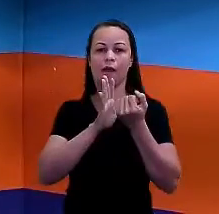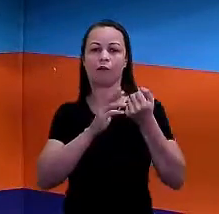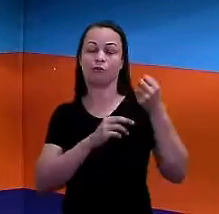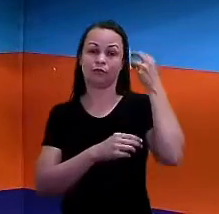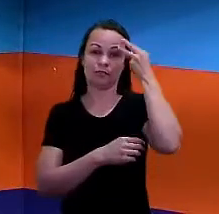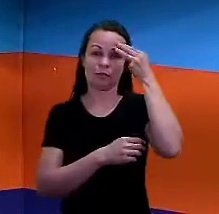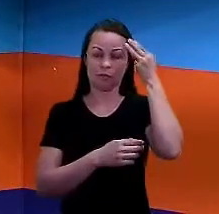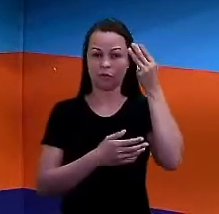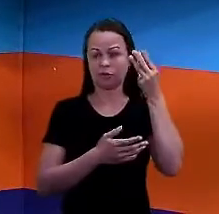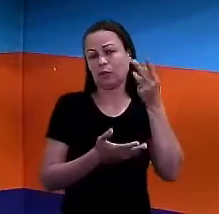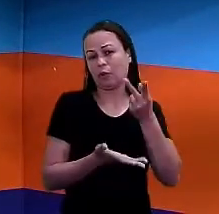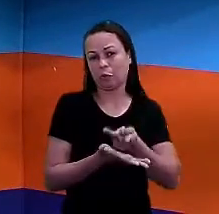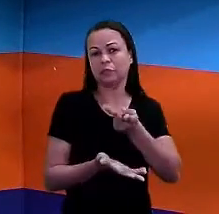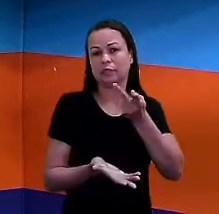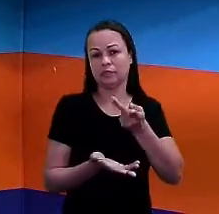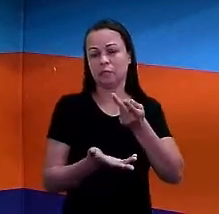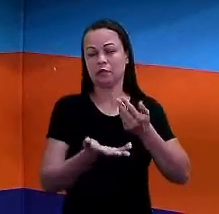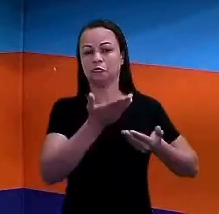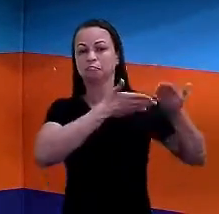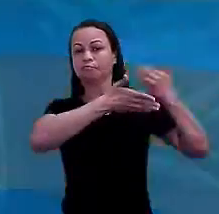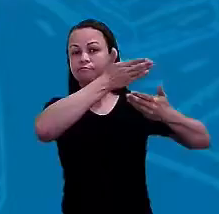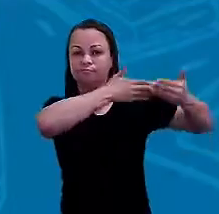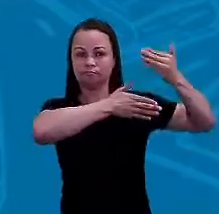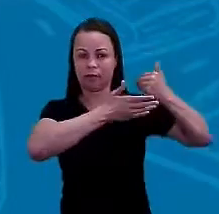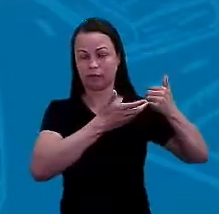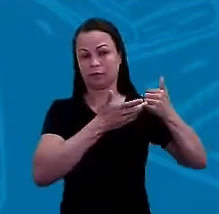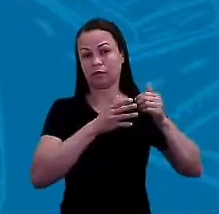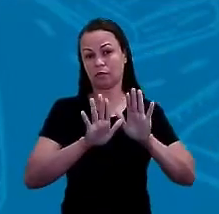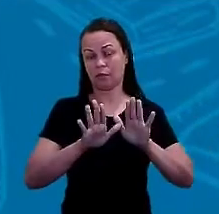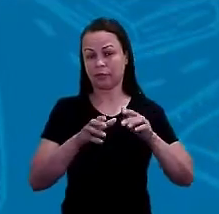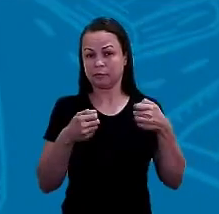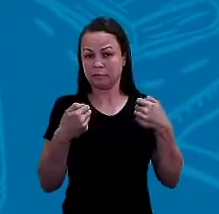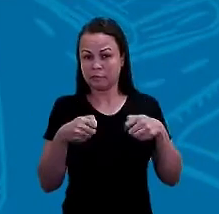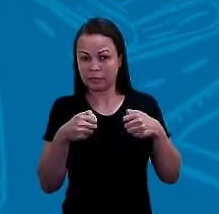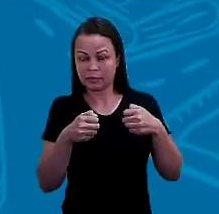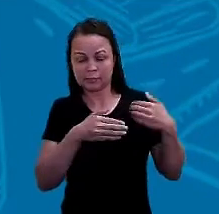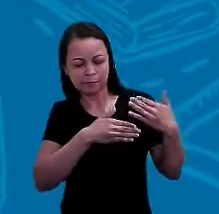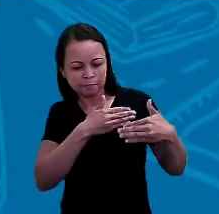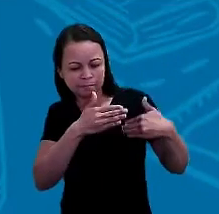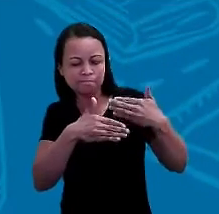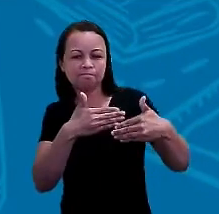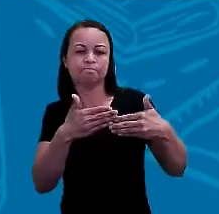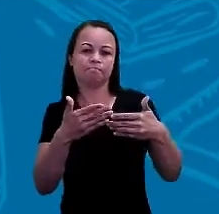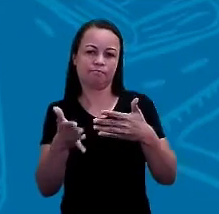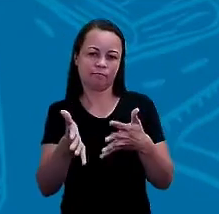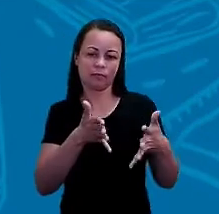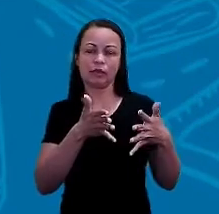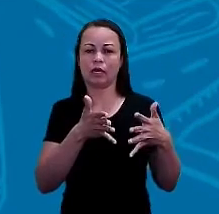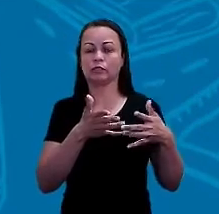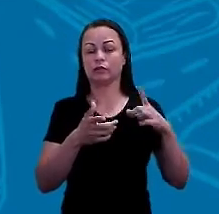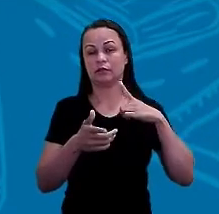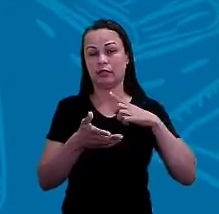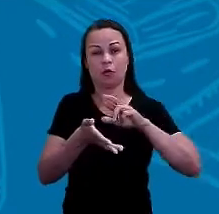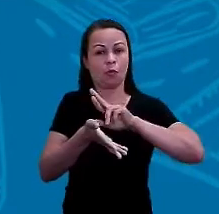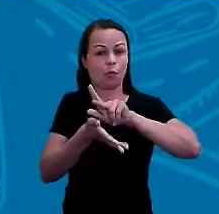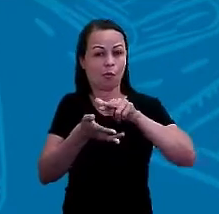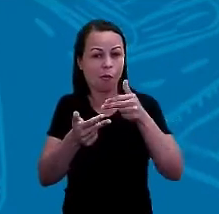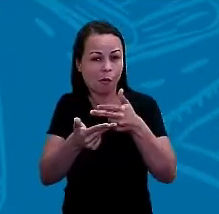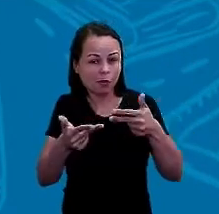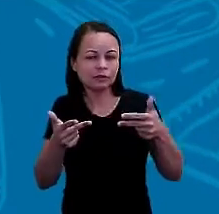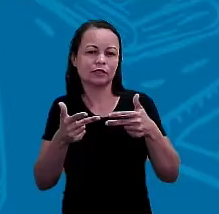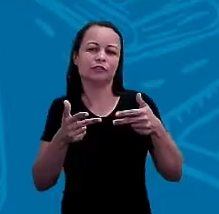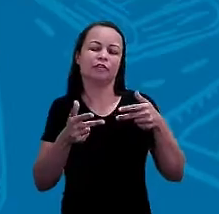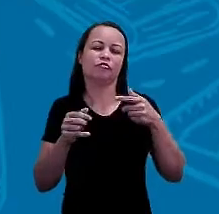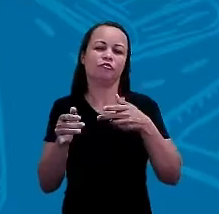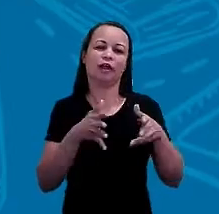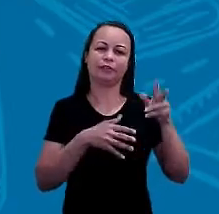fatos que aconteceram, no passado, mas eles persistem na atualidade. A gente tem coisas que fazem nos